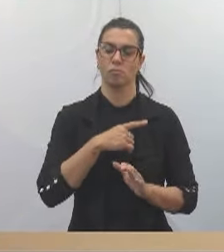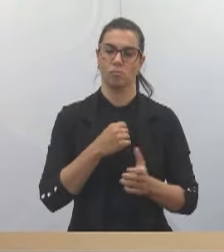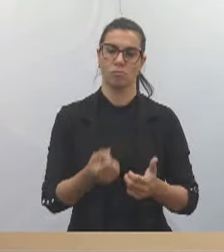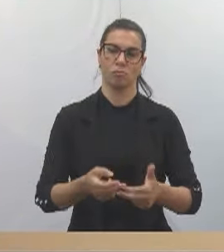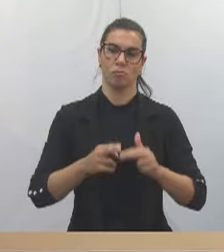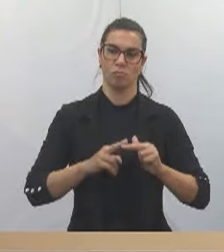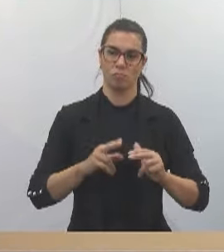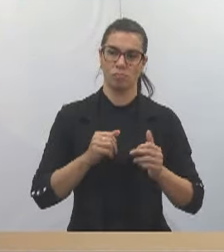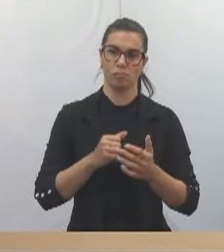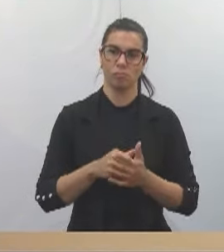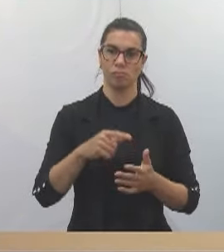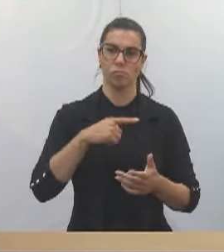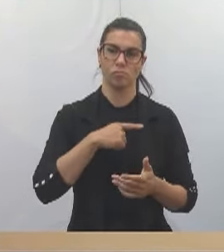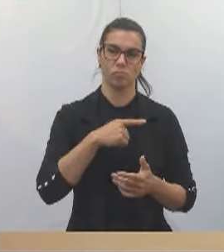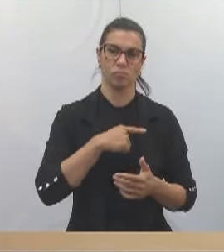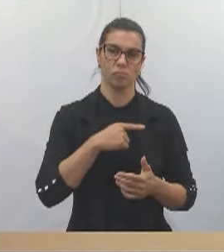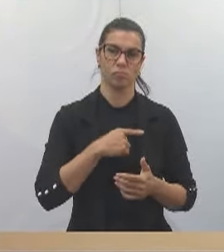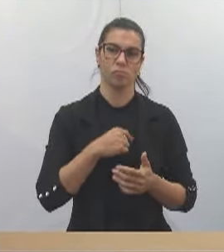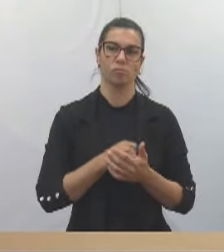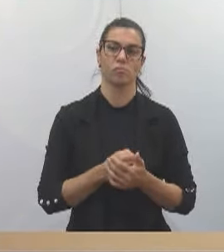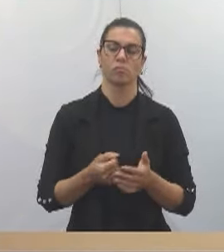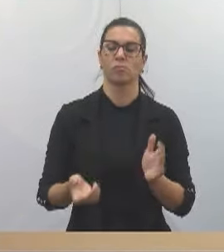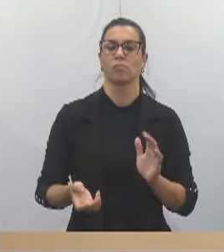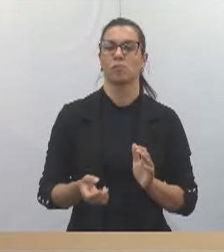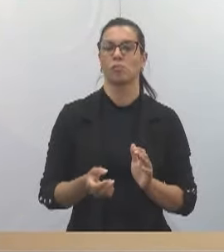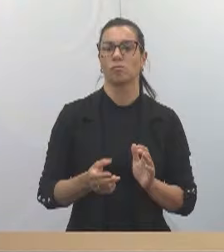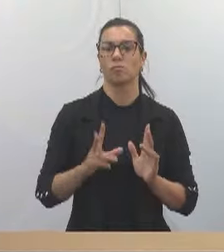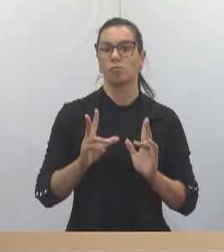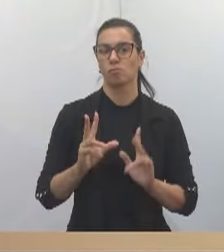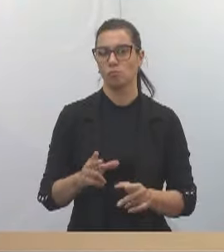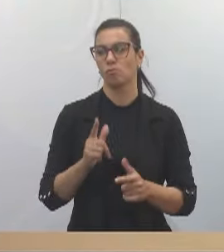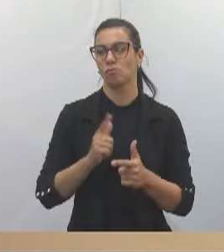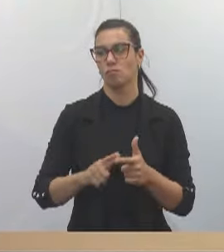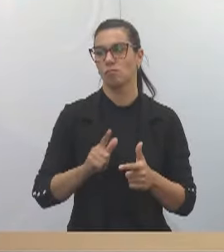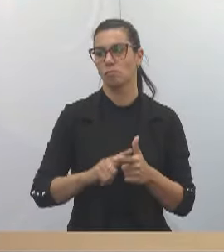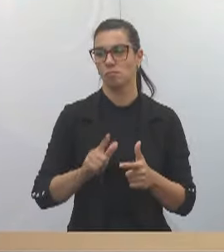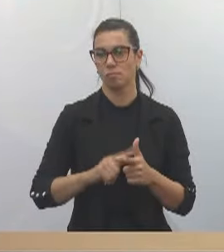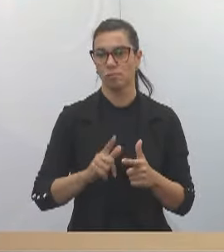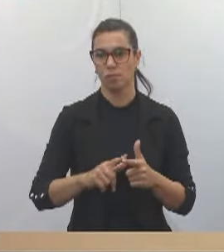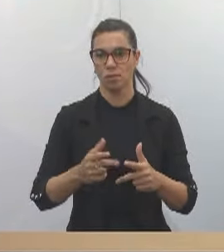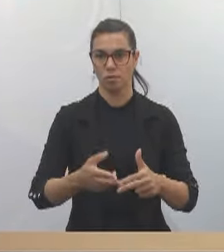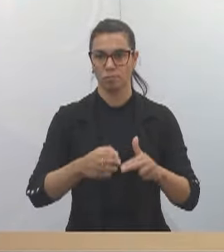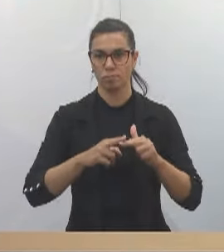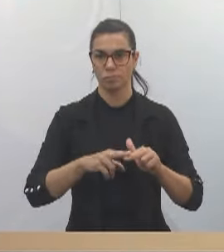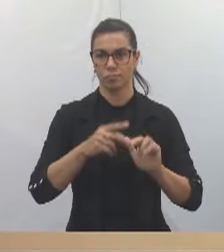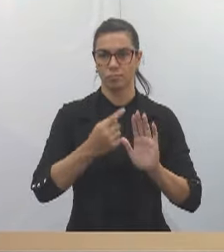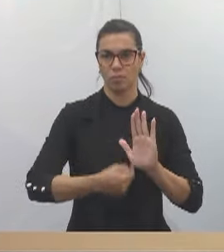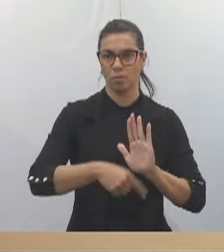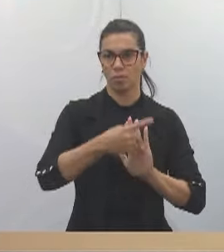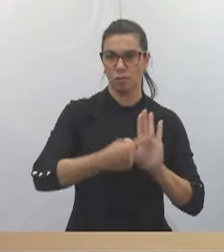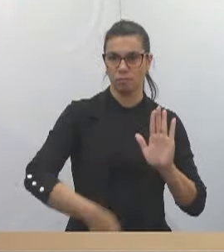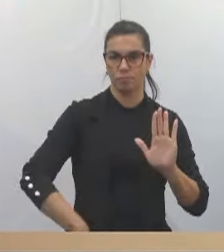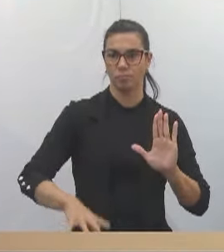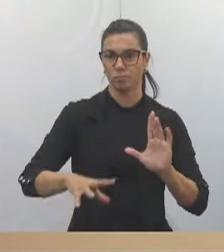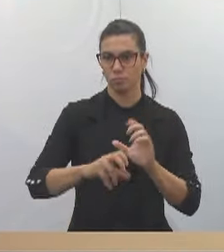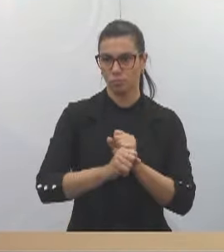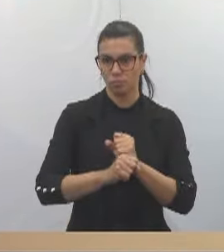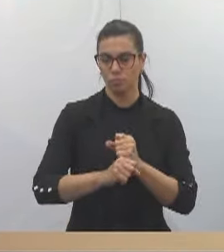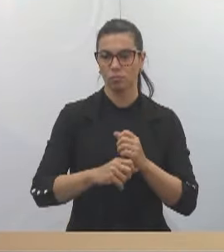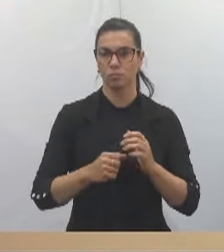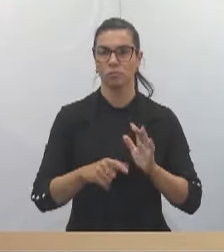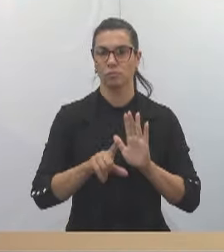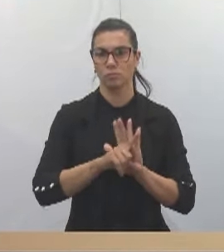isso, carregam aos mesmos vícios. Assim, somos levados ao veto total do projeto de lei